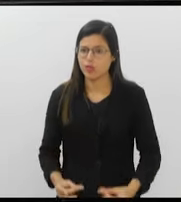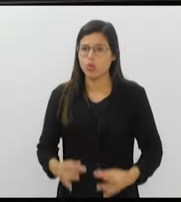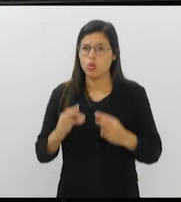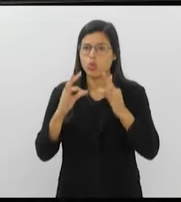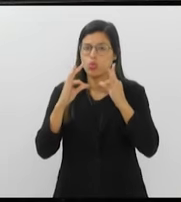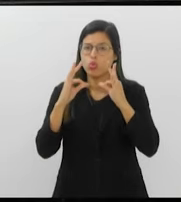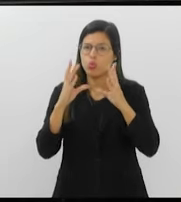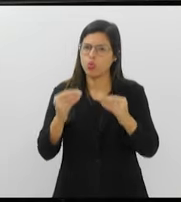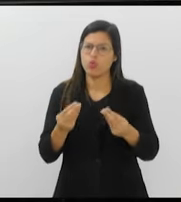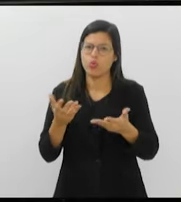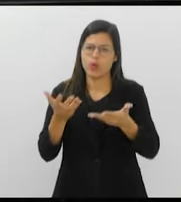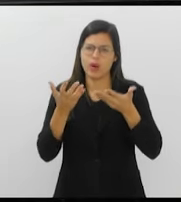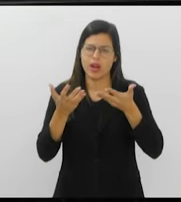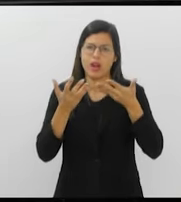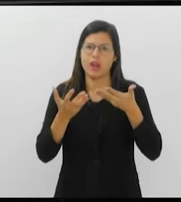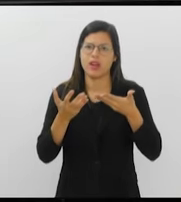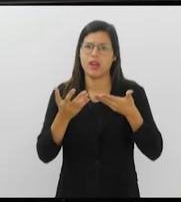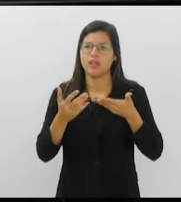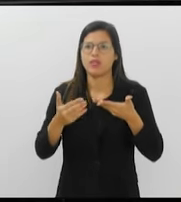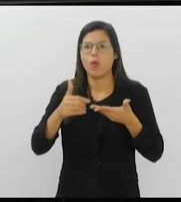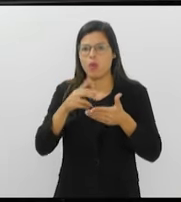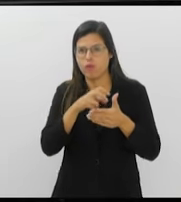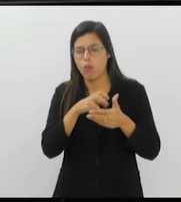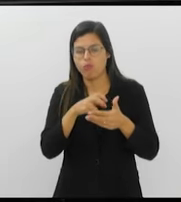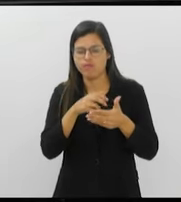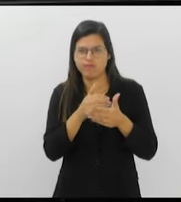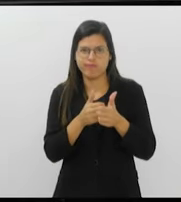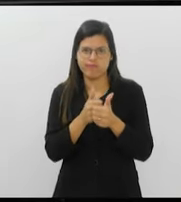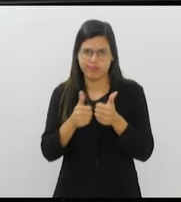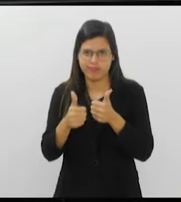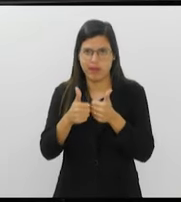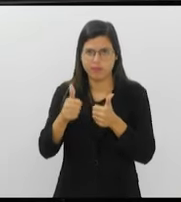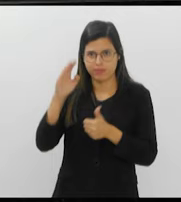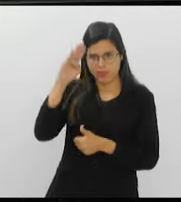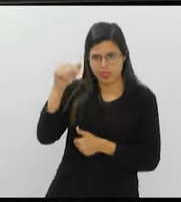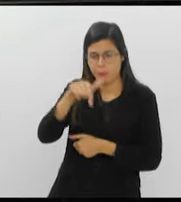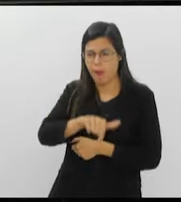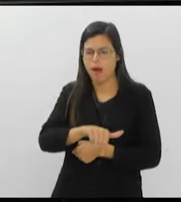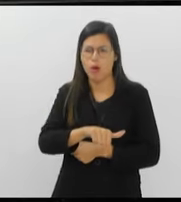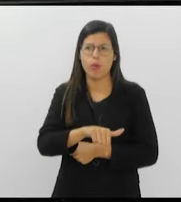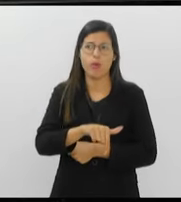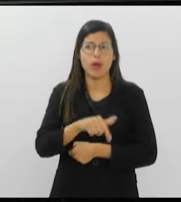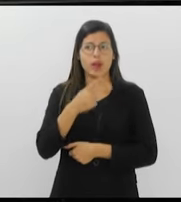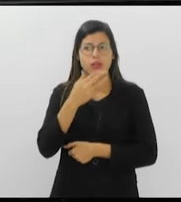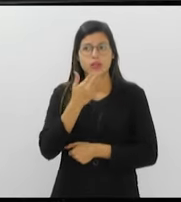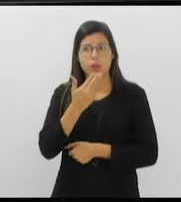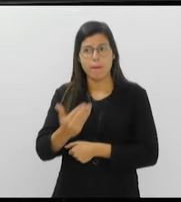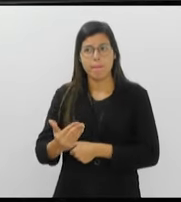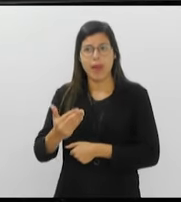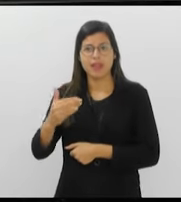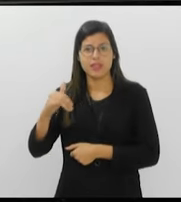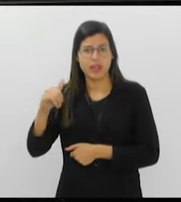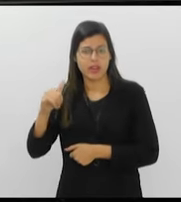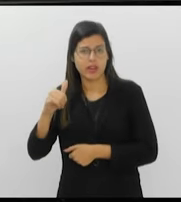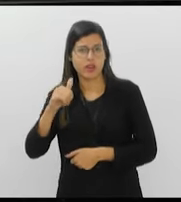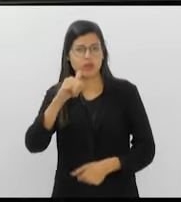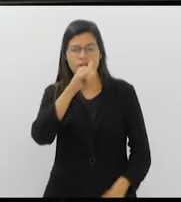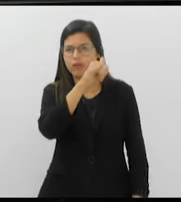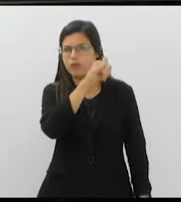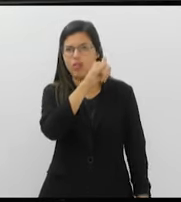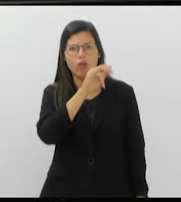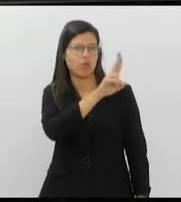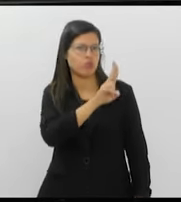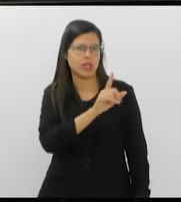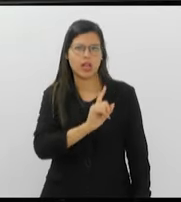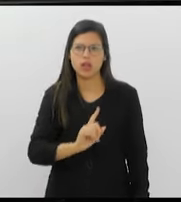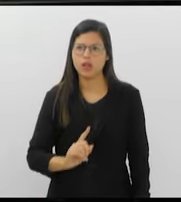então, ir para a cereja do bolo. Aqui eles também pedem que as aeronaves não sejam usadas.